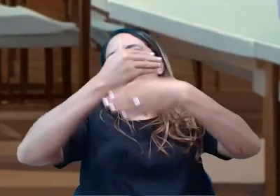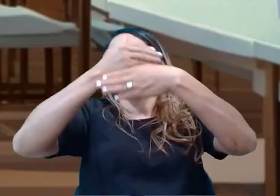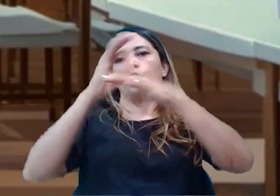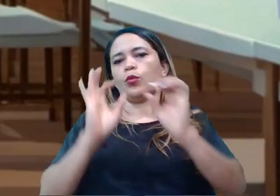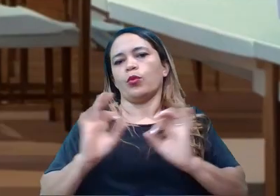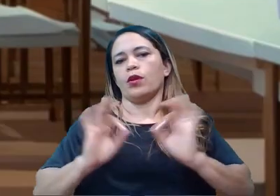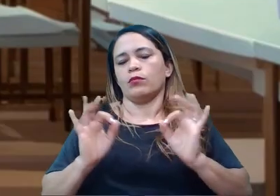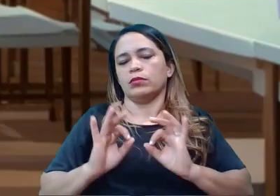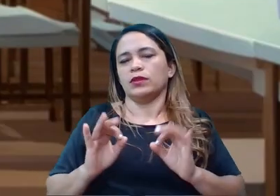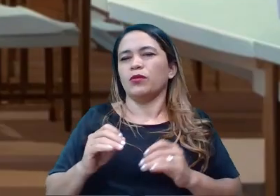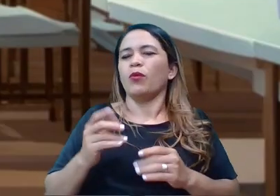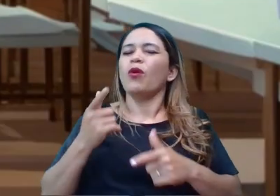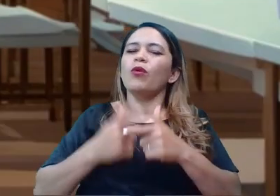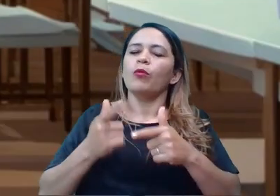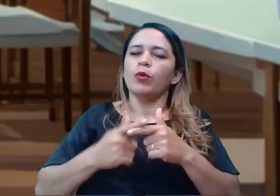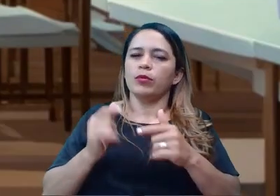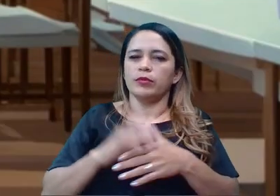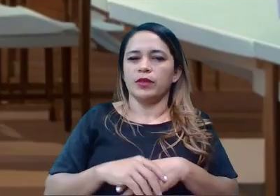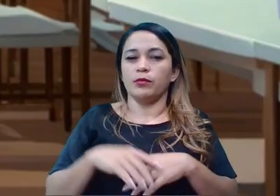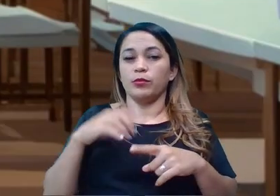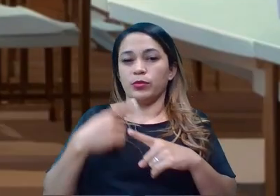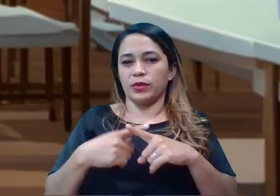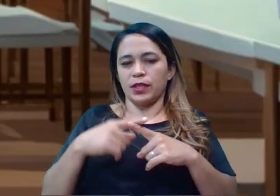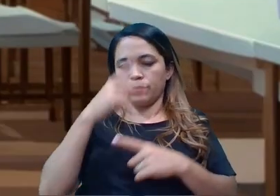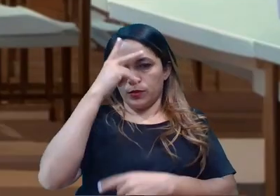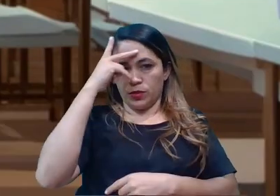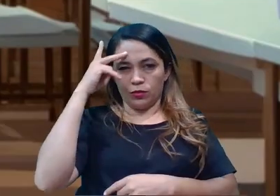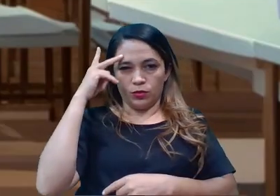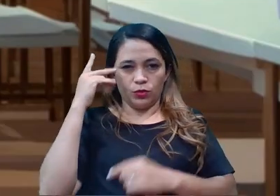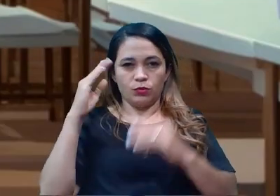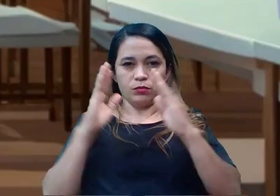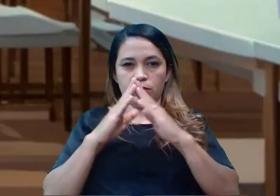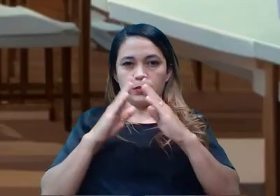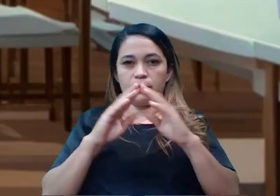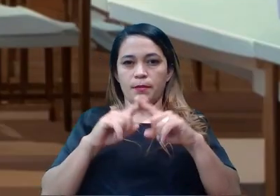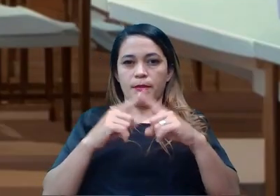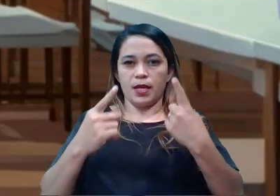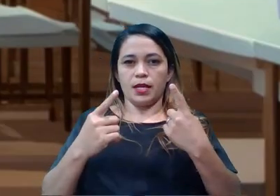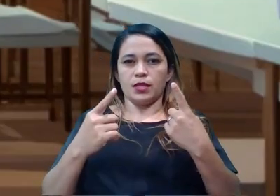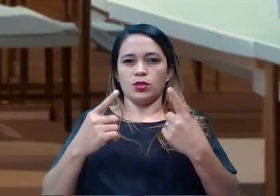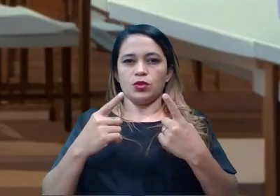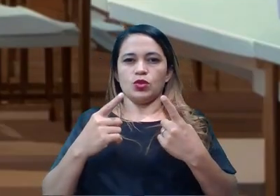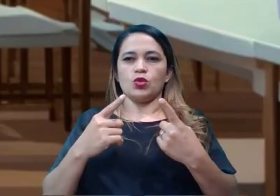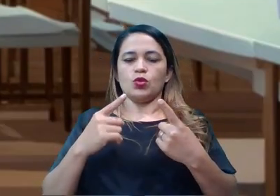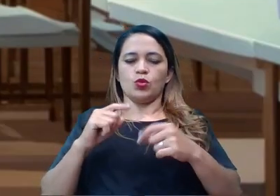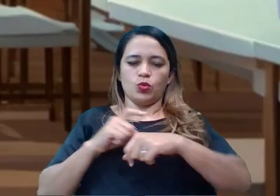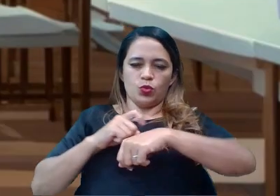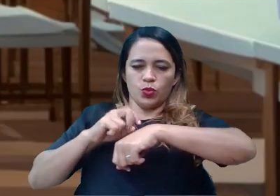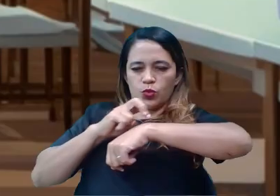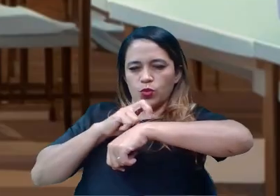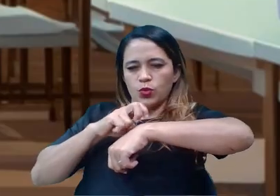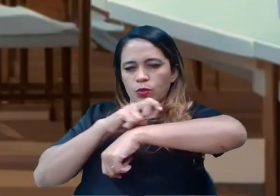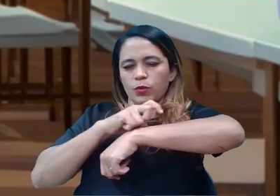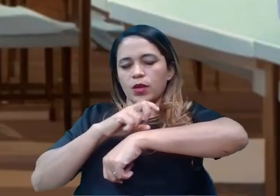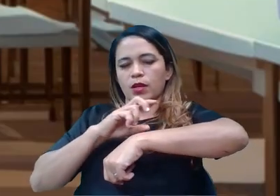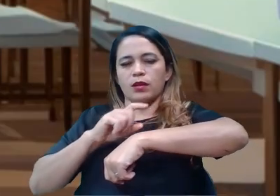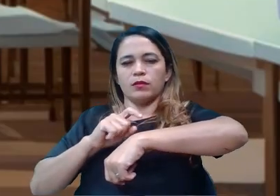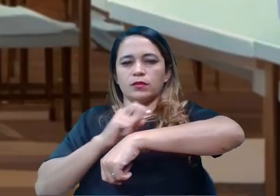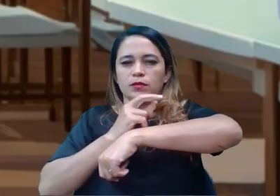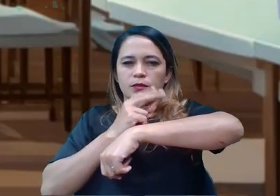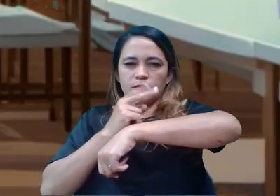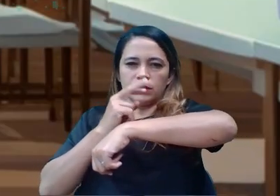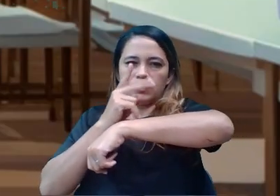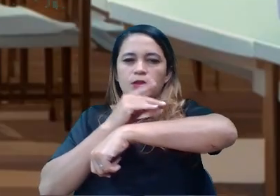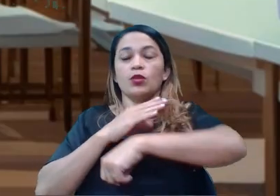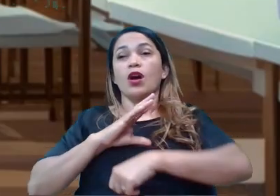problema dessa casa de madeira e barro? É que a pessoa mora lá dentro, mas o barbeiro também gosta desse tipo de casa. O barbeiro cria furos